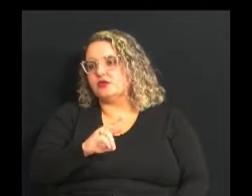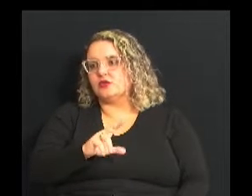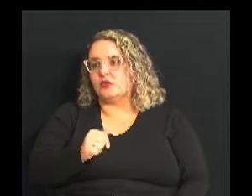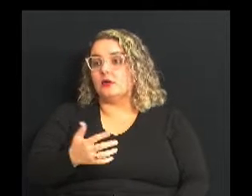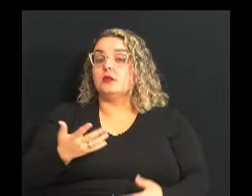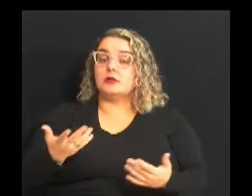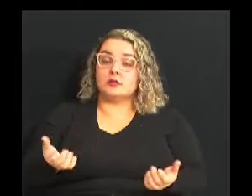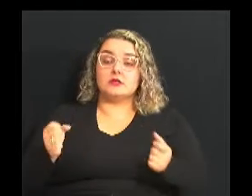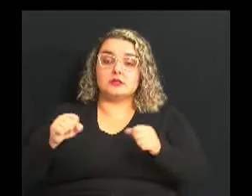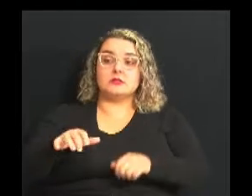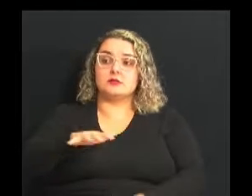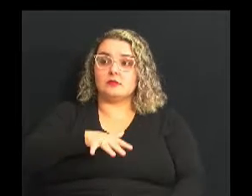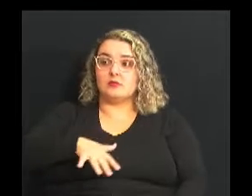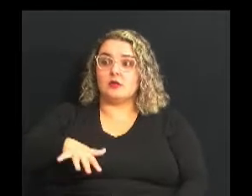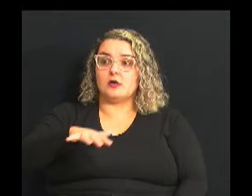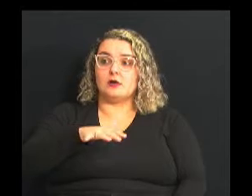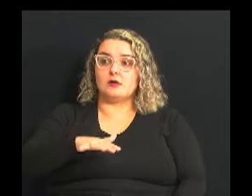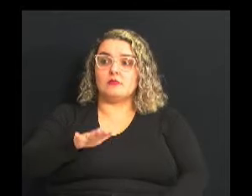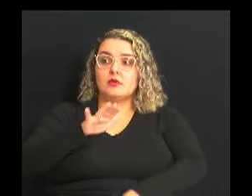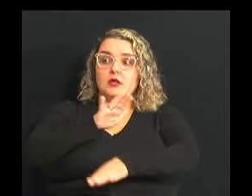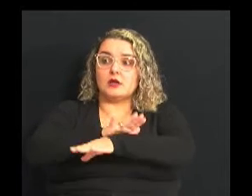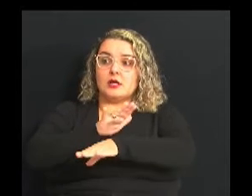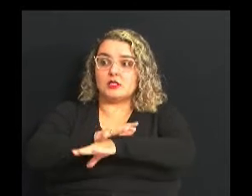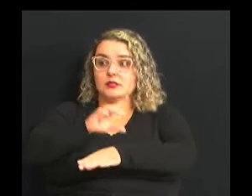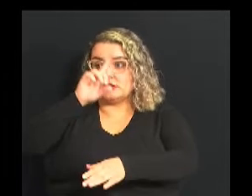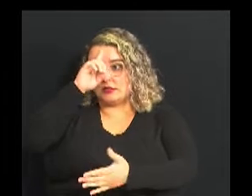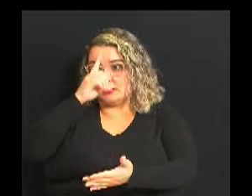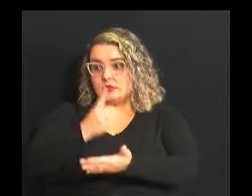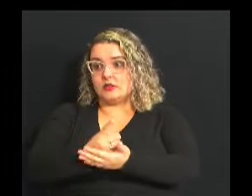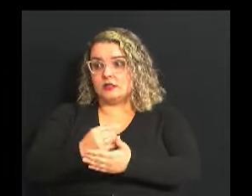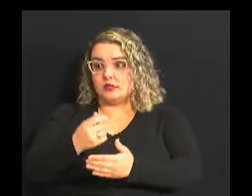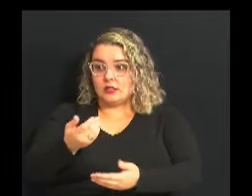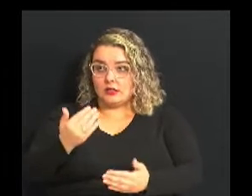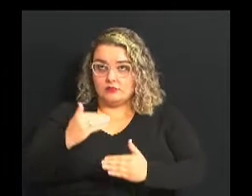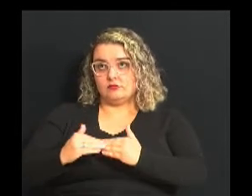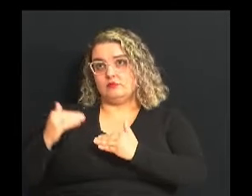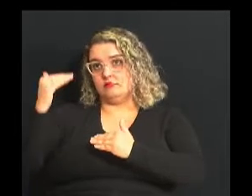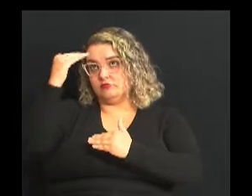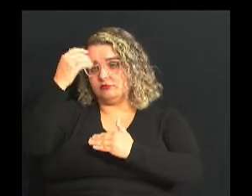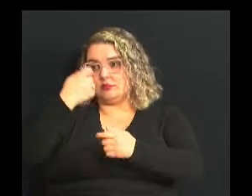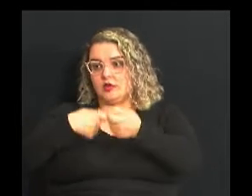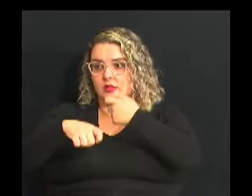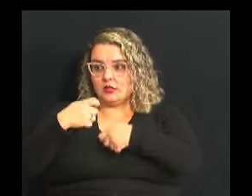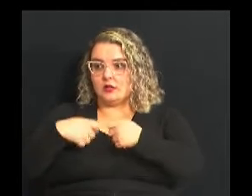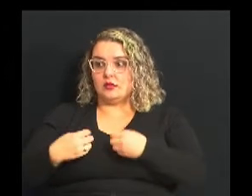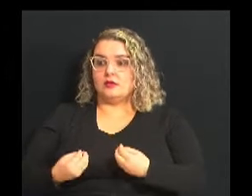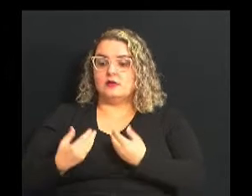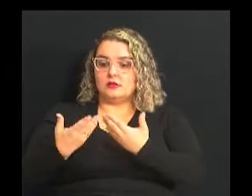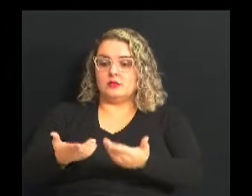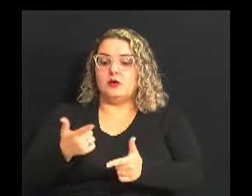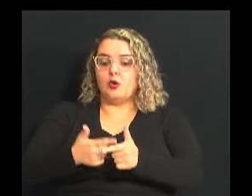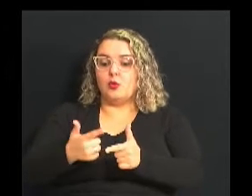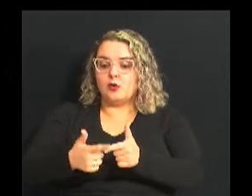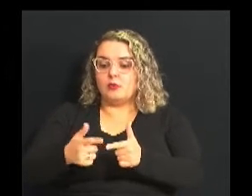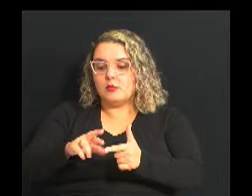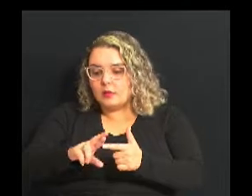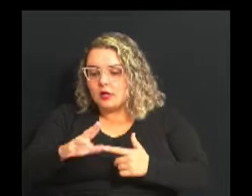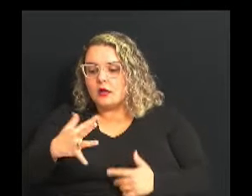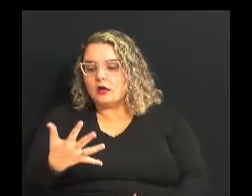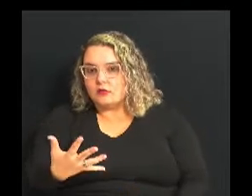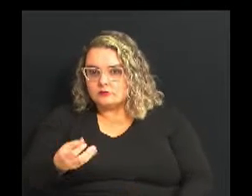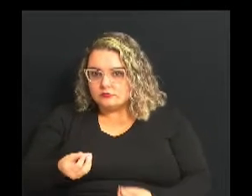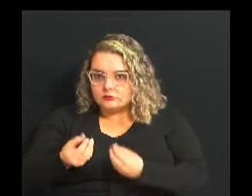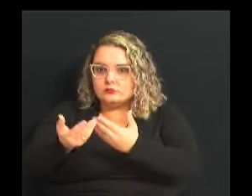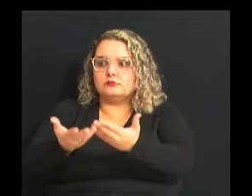para auxiliadora na tomada de decisão da alta administração, né? Entregando soluções realmente